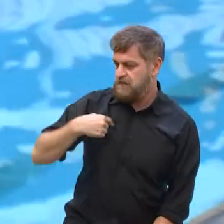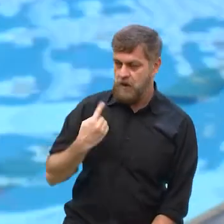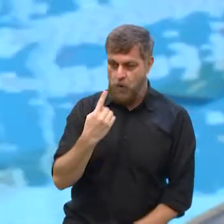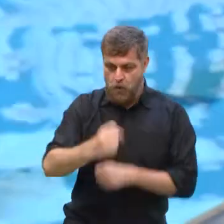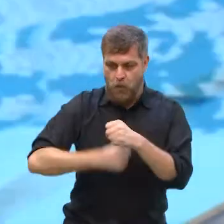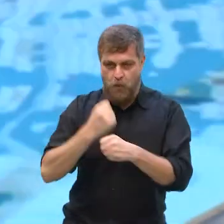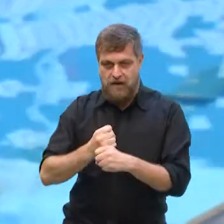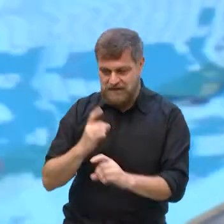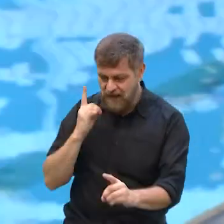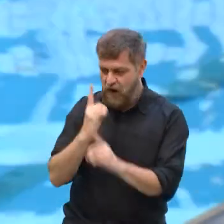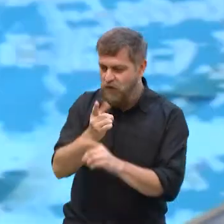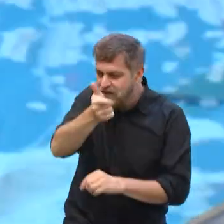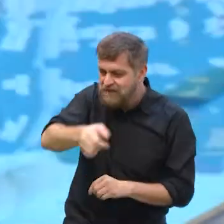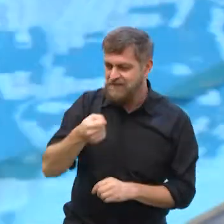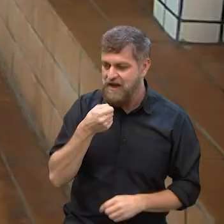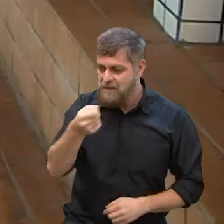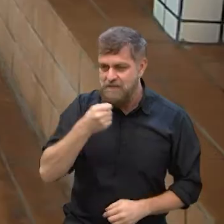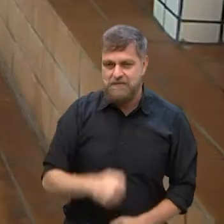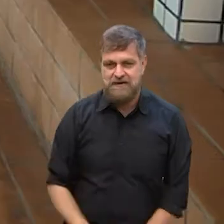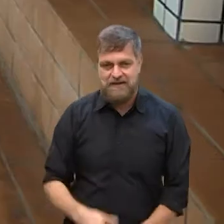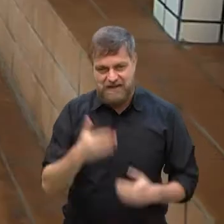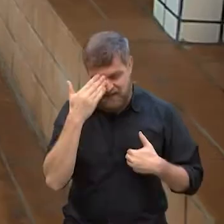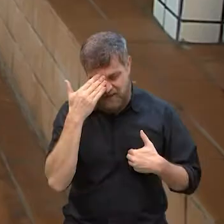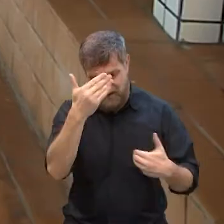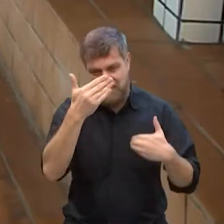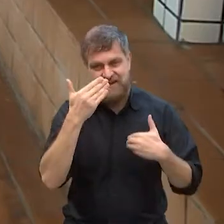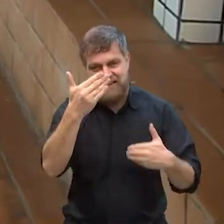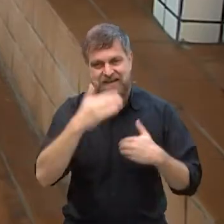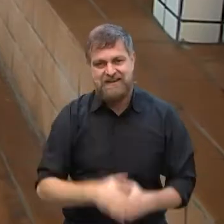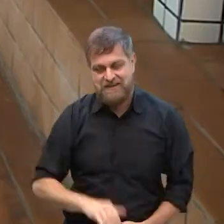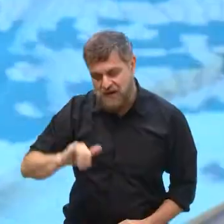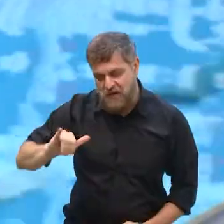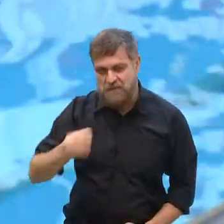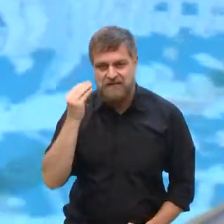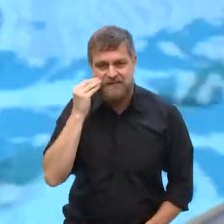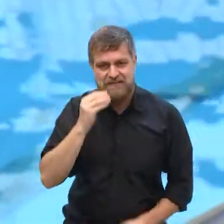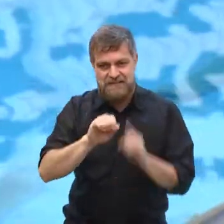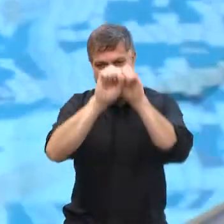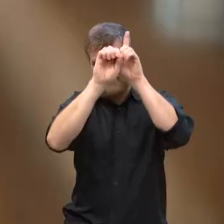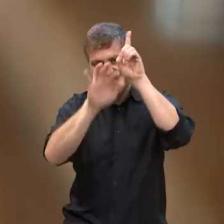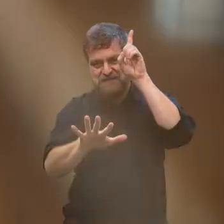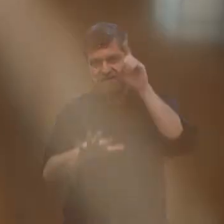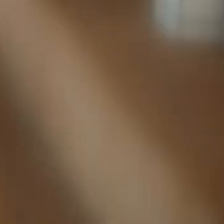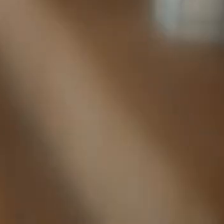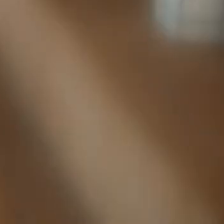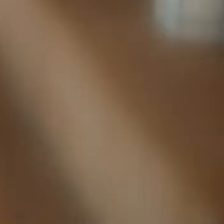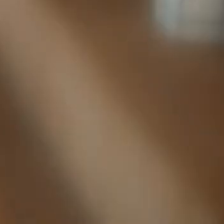conversa novamente. Muito obrigado, até uma próxima. Eu que agradeço, obrigado pela oportunidade, Deus abençoe.